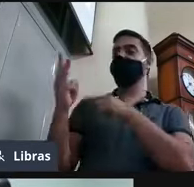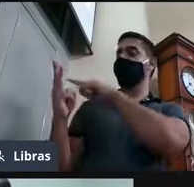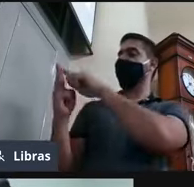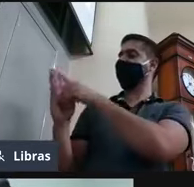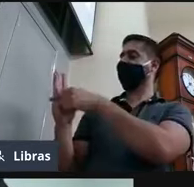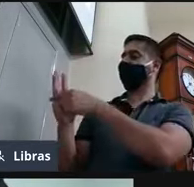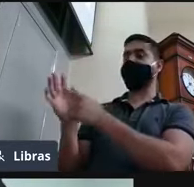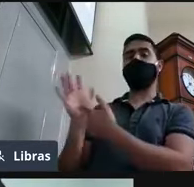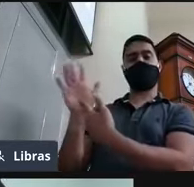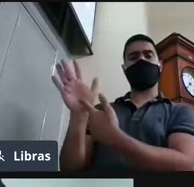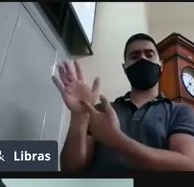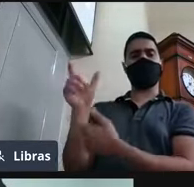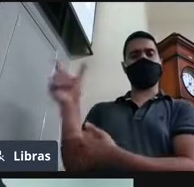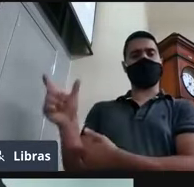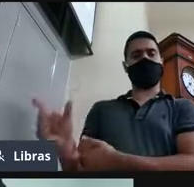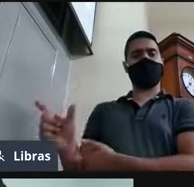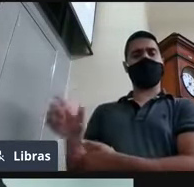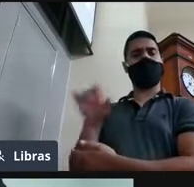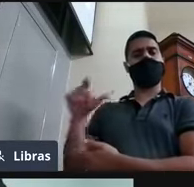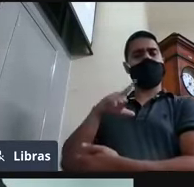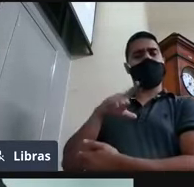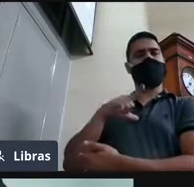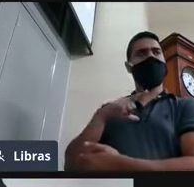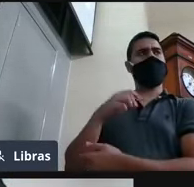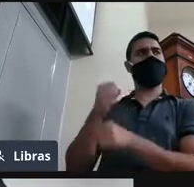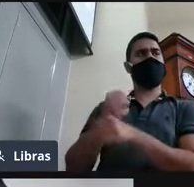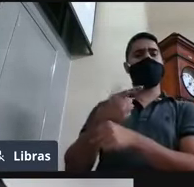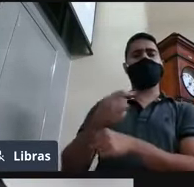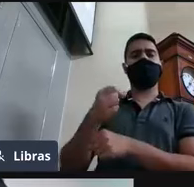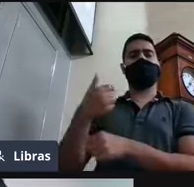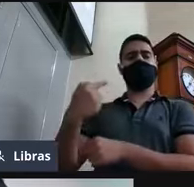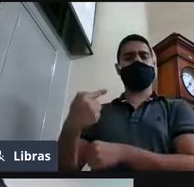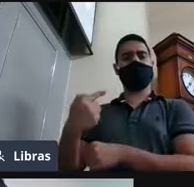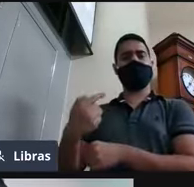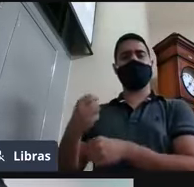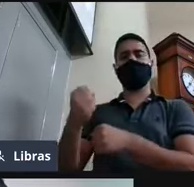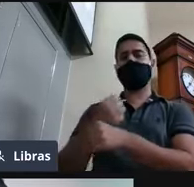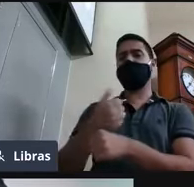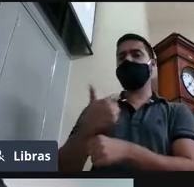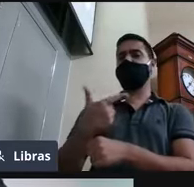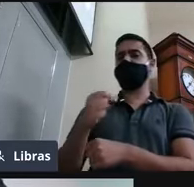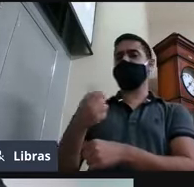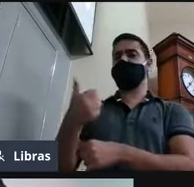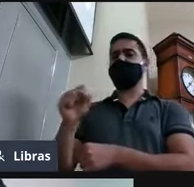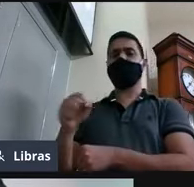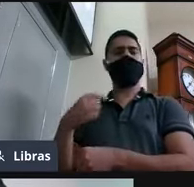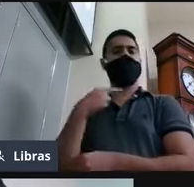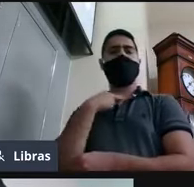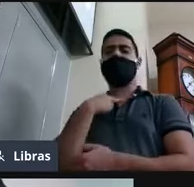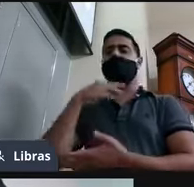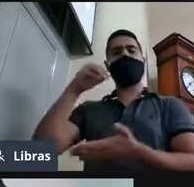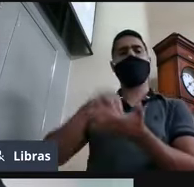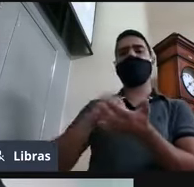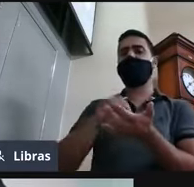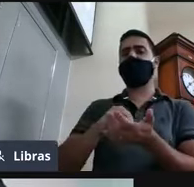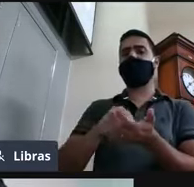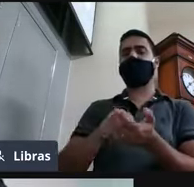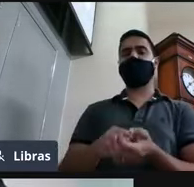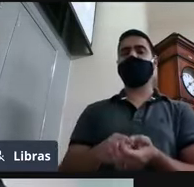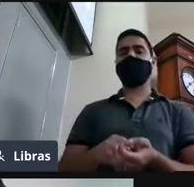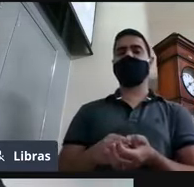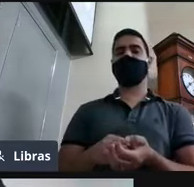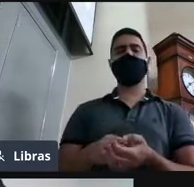comprovantes de depósito. Ou seja, se depositou em 17, em 18 não poderia faltar 1.631.000. E